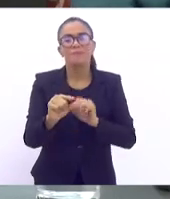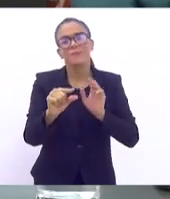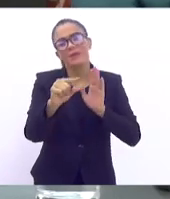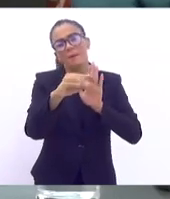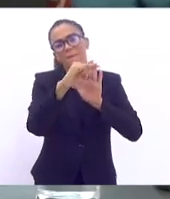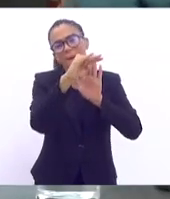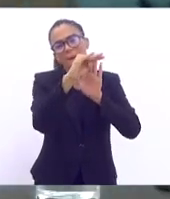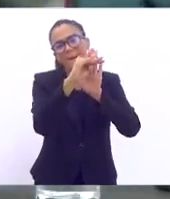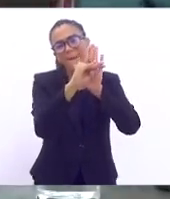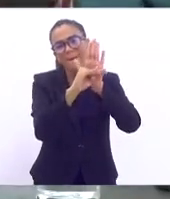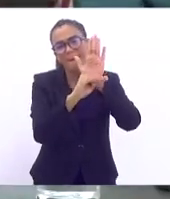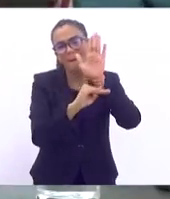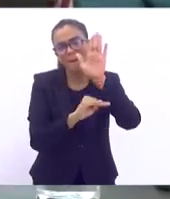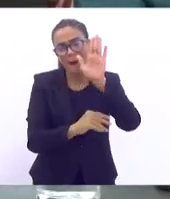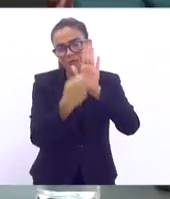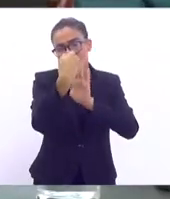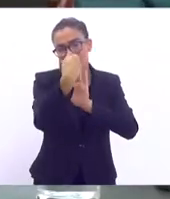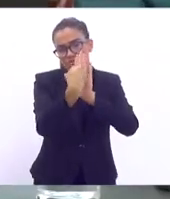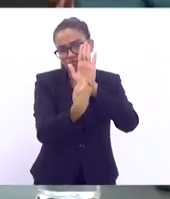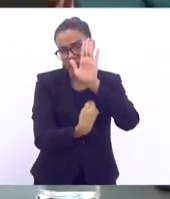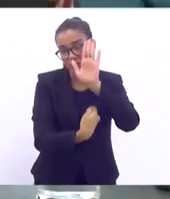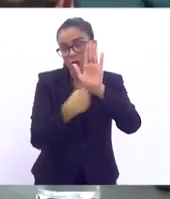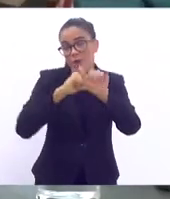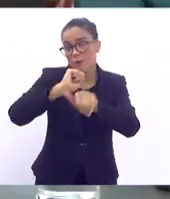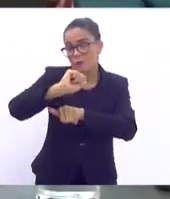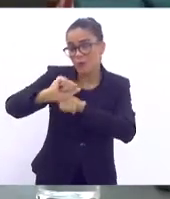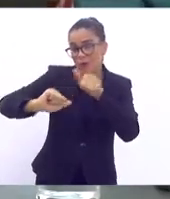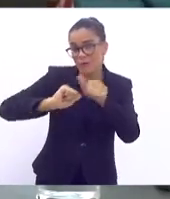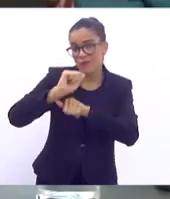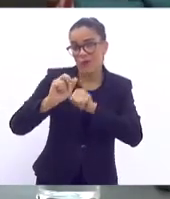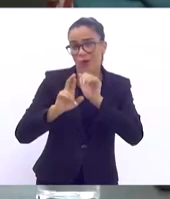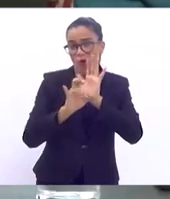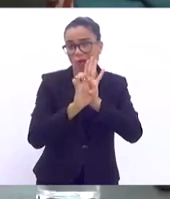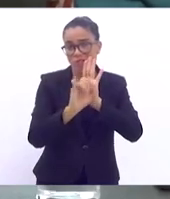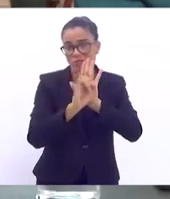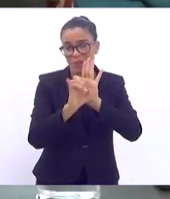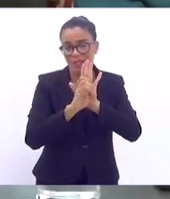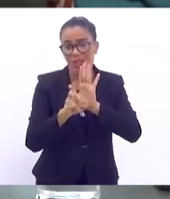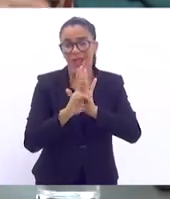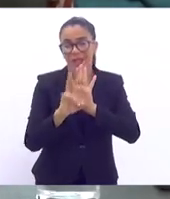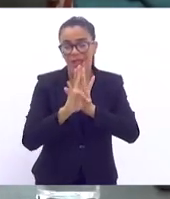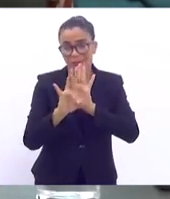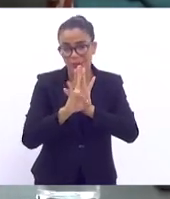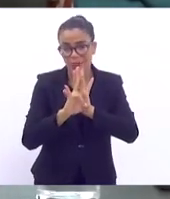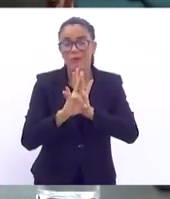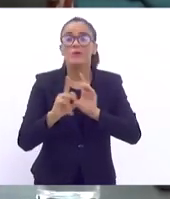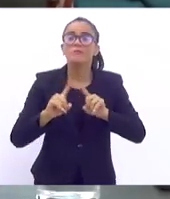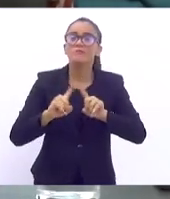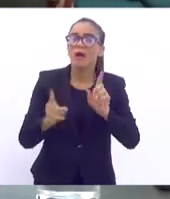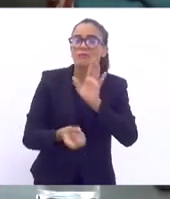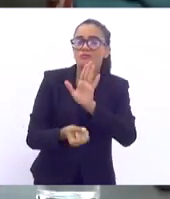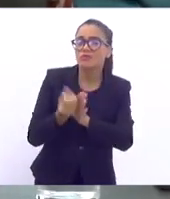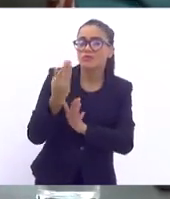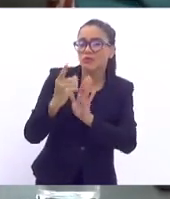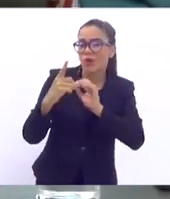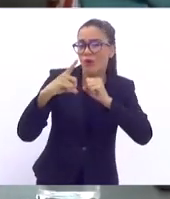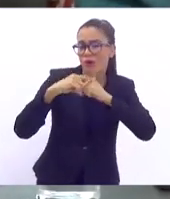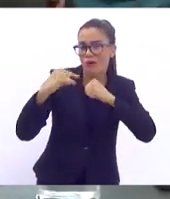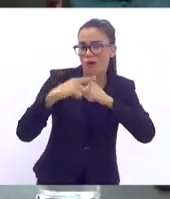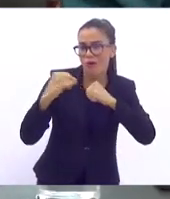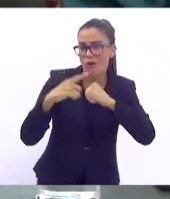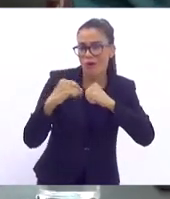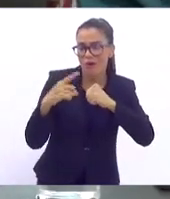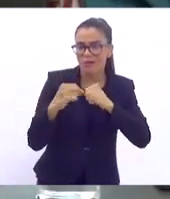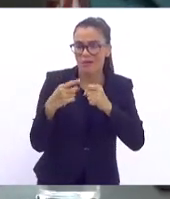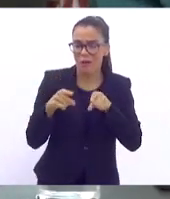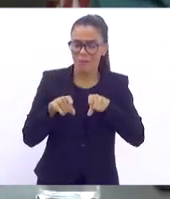no fundo ela modificou o Regimento Interno mas como ela não criou artigos no Regimento Interno ela corre